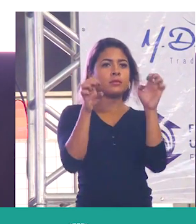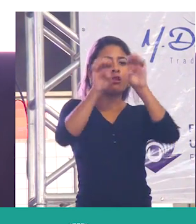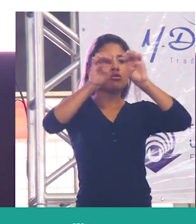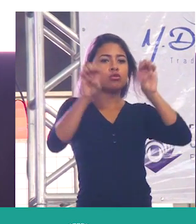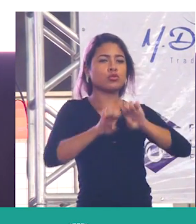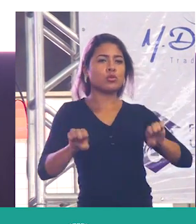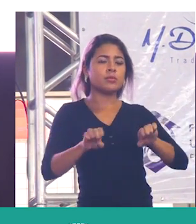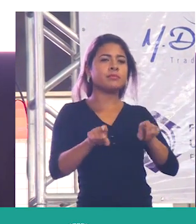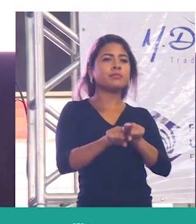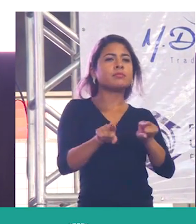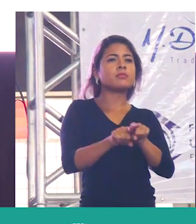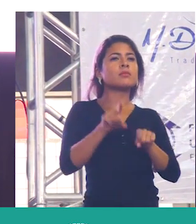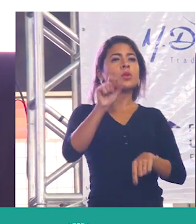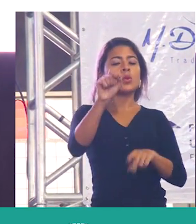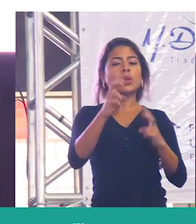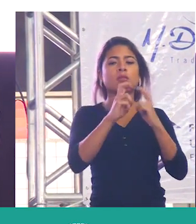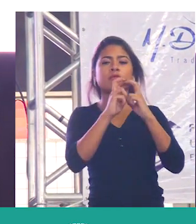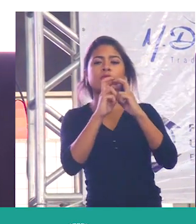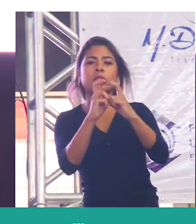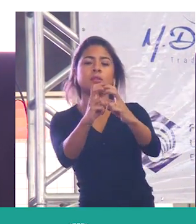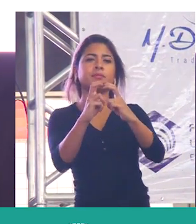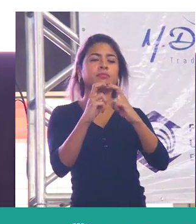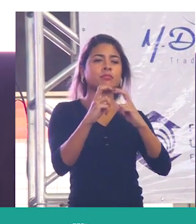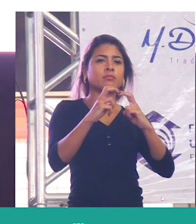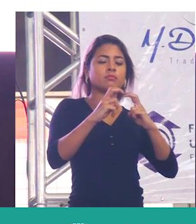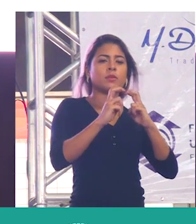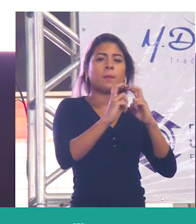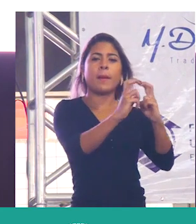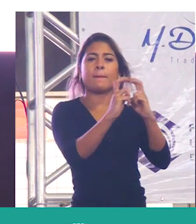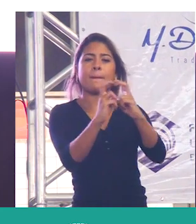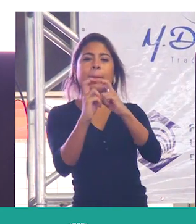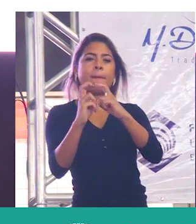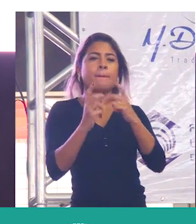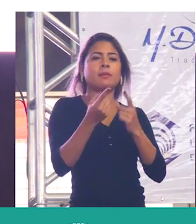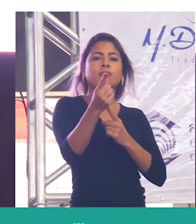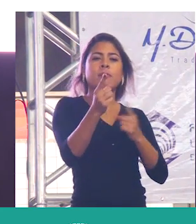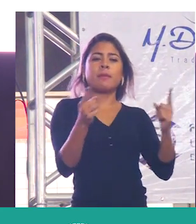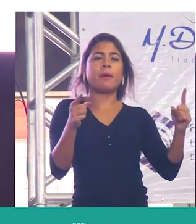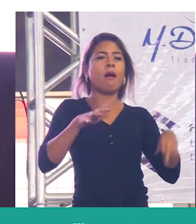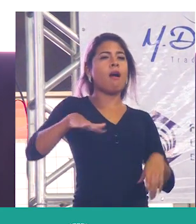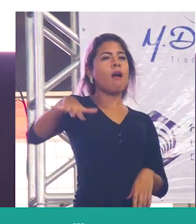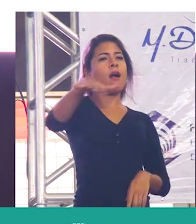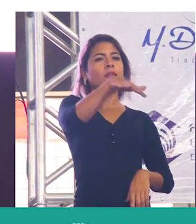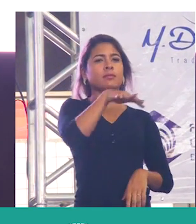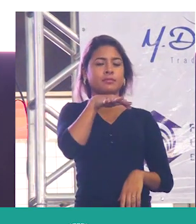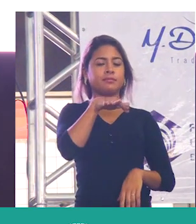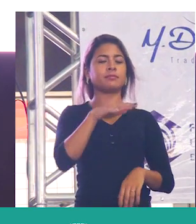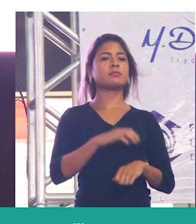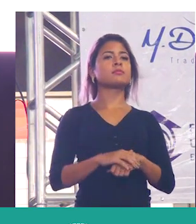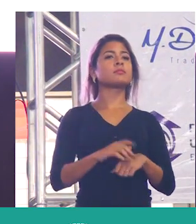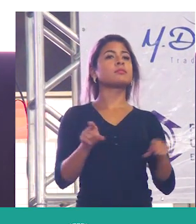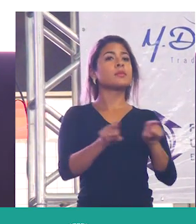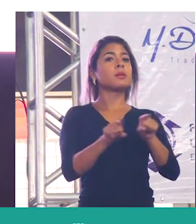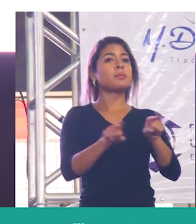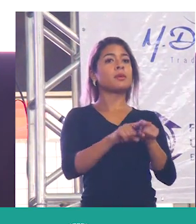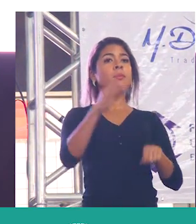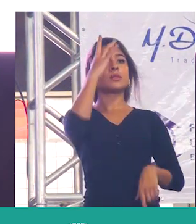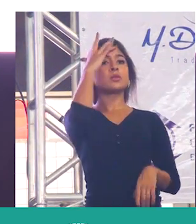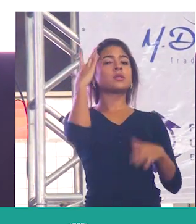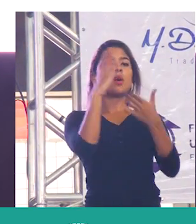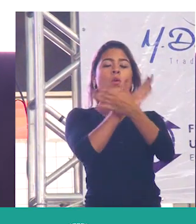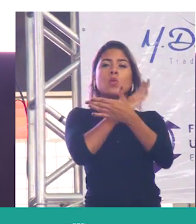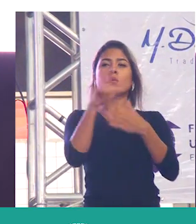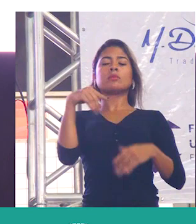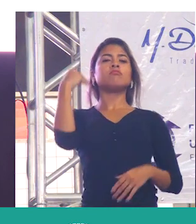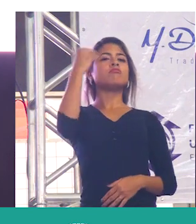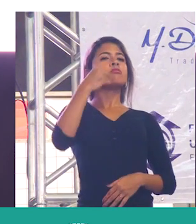cresceu muito na época dele. Não sei se aqui na sala, os mais experientes têm essa